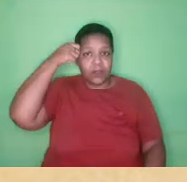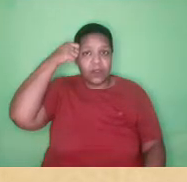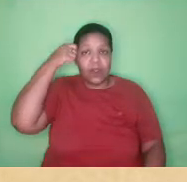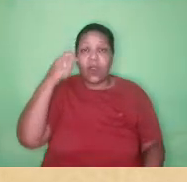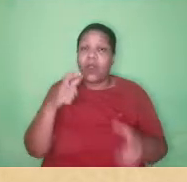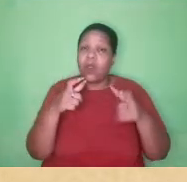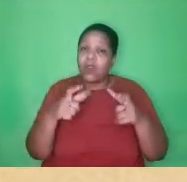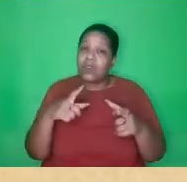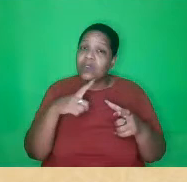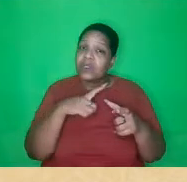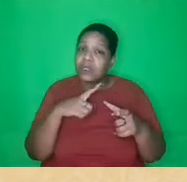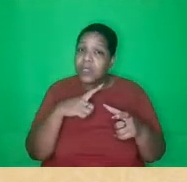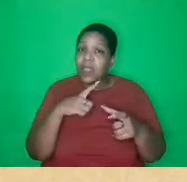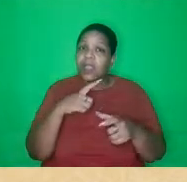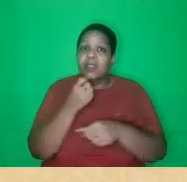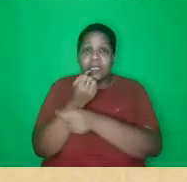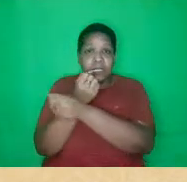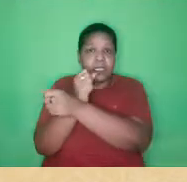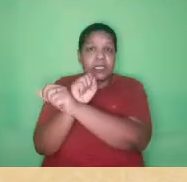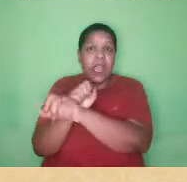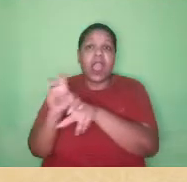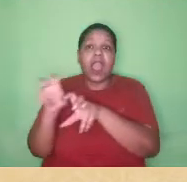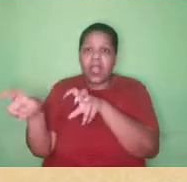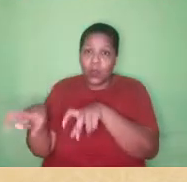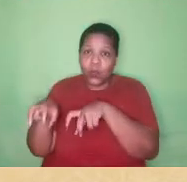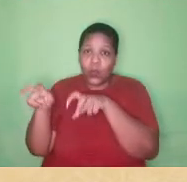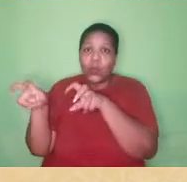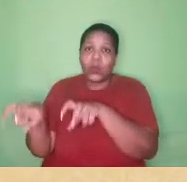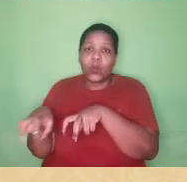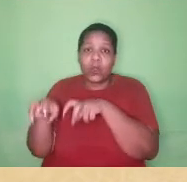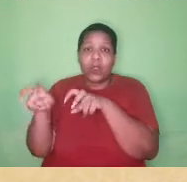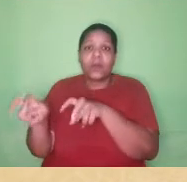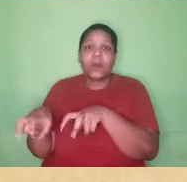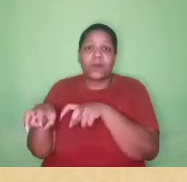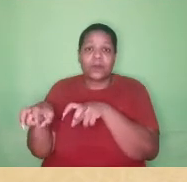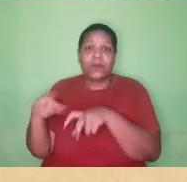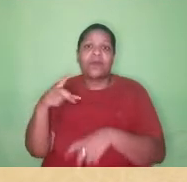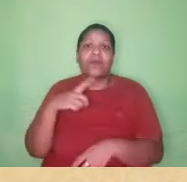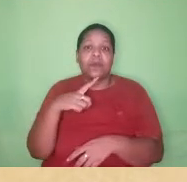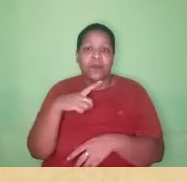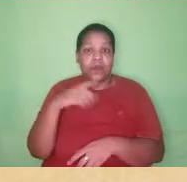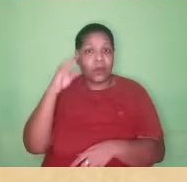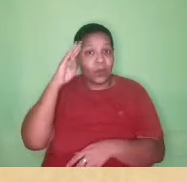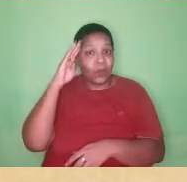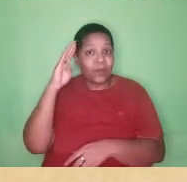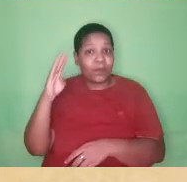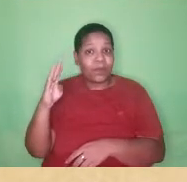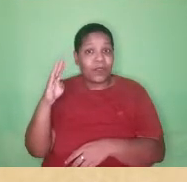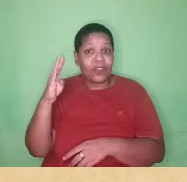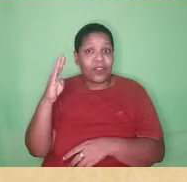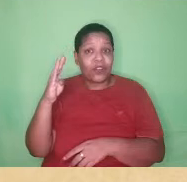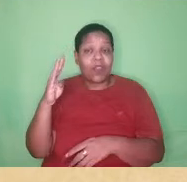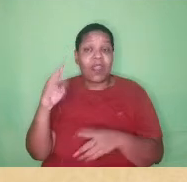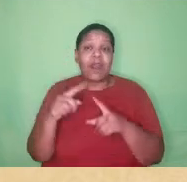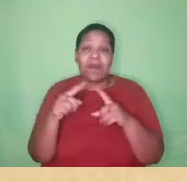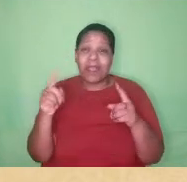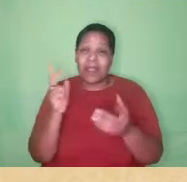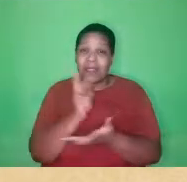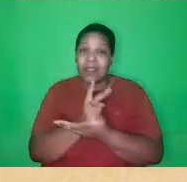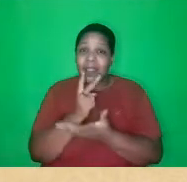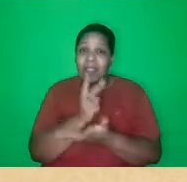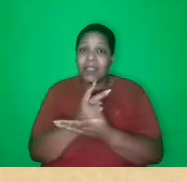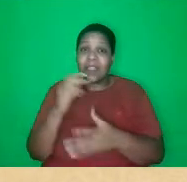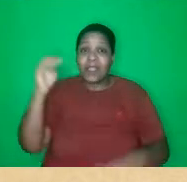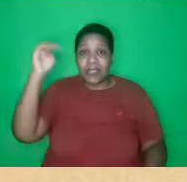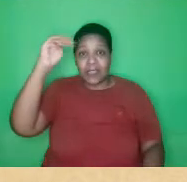foi predominantemente rural. Onde houve a escravidão foi predominantemente rural. Ainda assim, no caso brasileiro, você